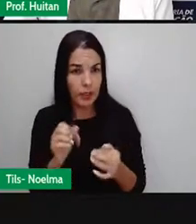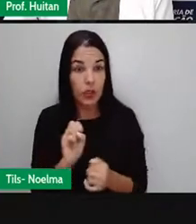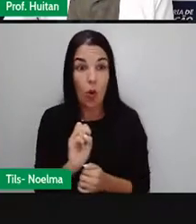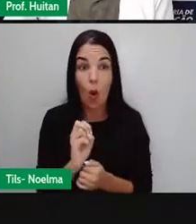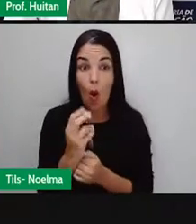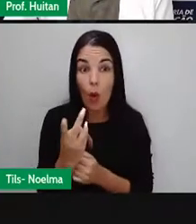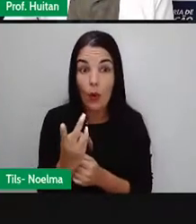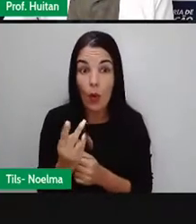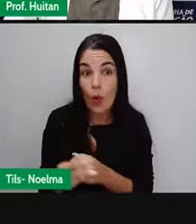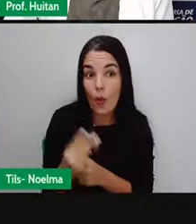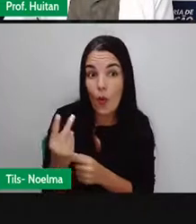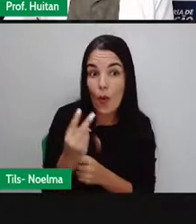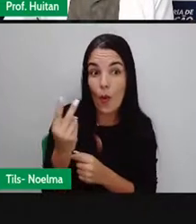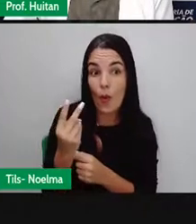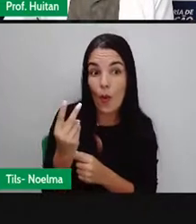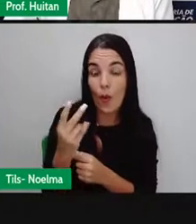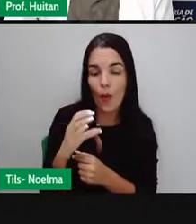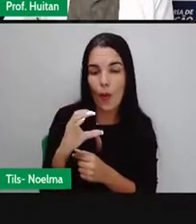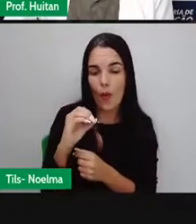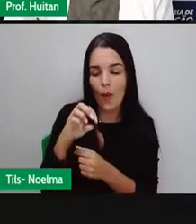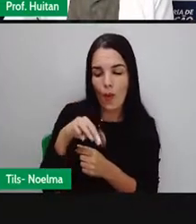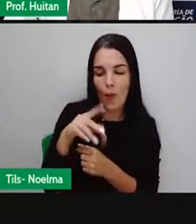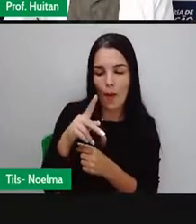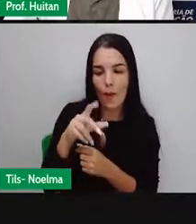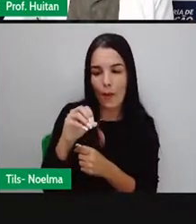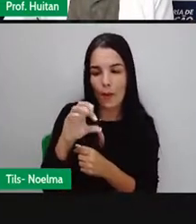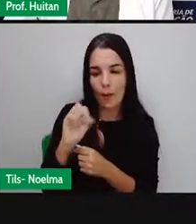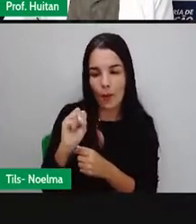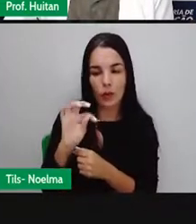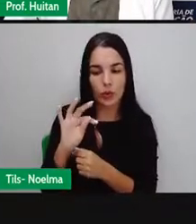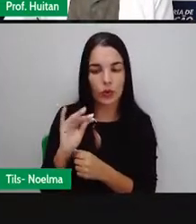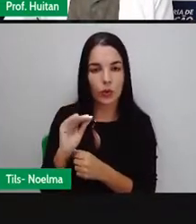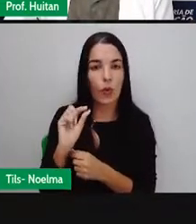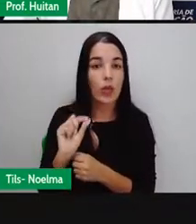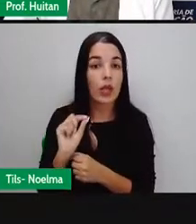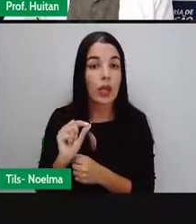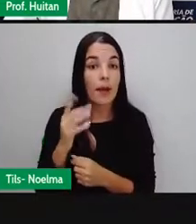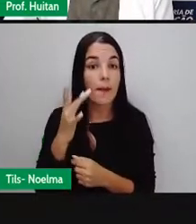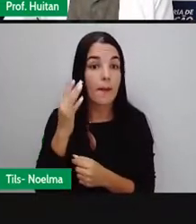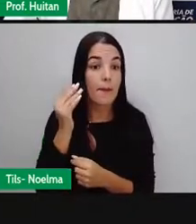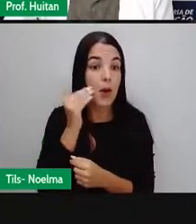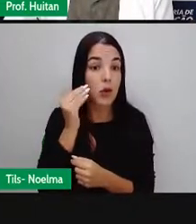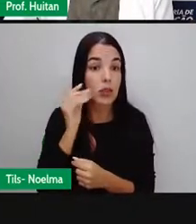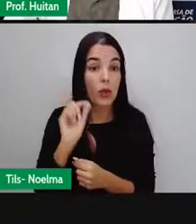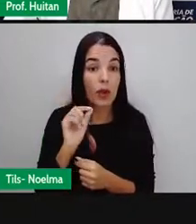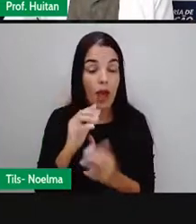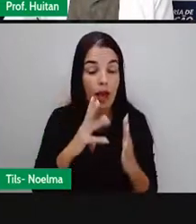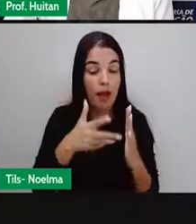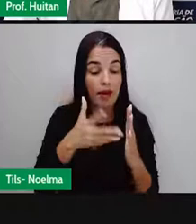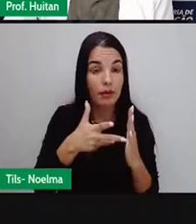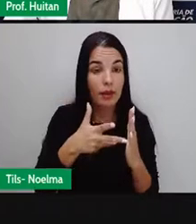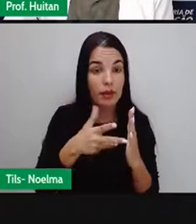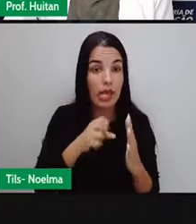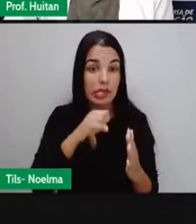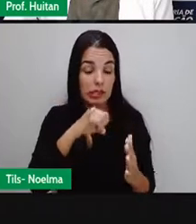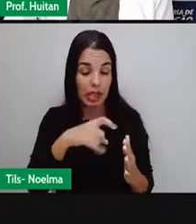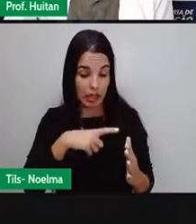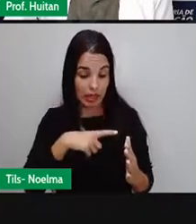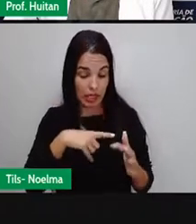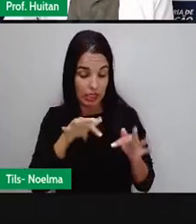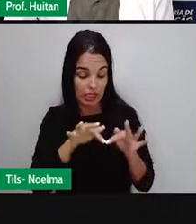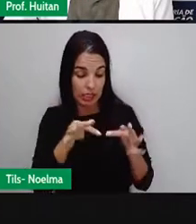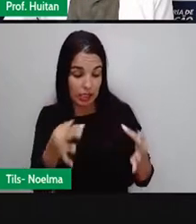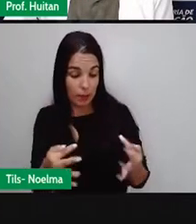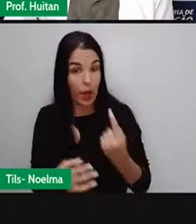quantidade de orações ou de verbos é quem definirá se o período é simples ou composto. Então, O período é simples, quando ele é simples, ele